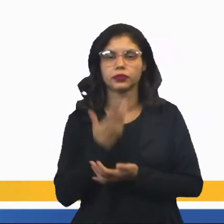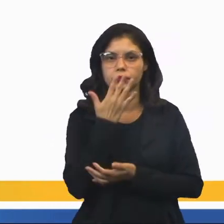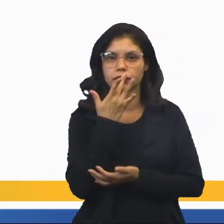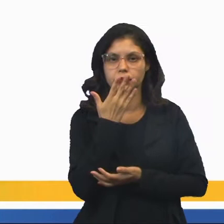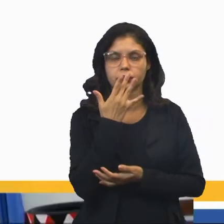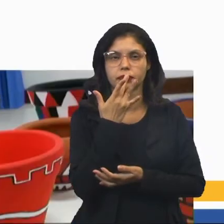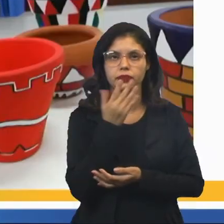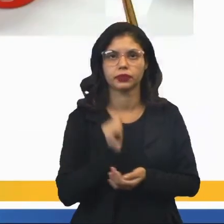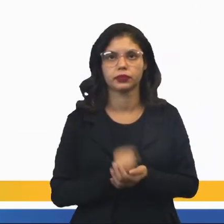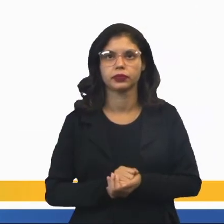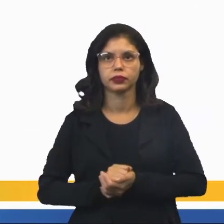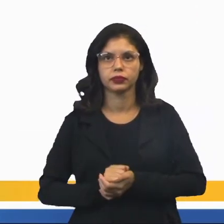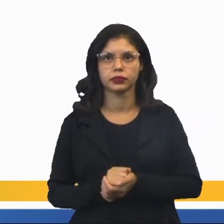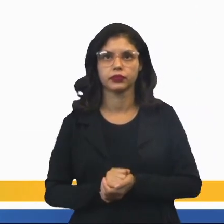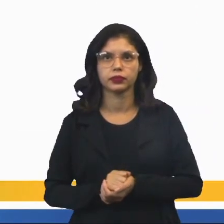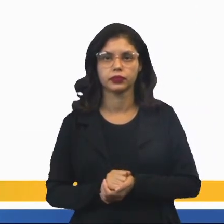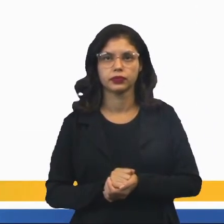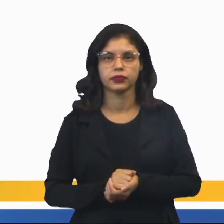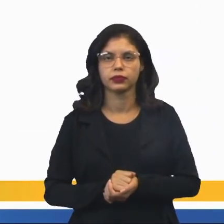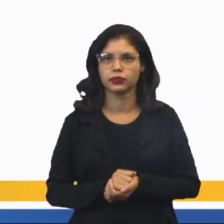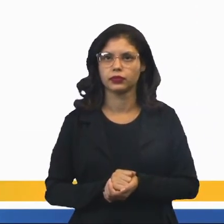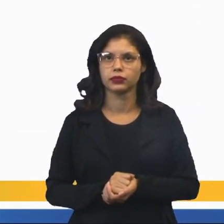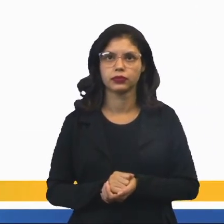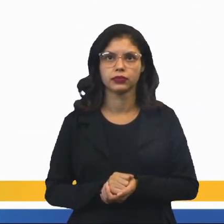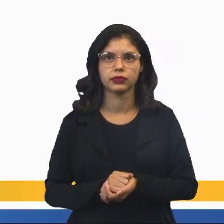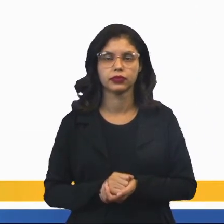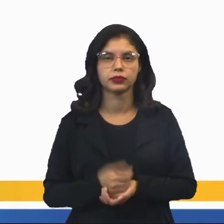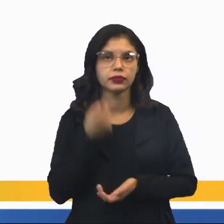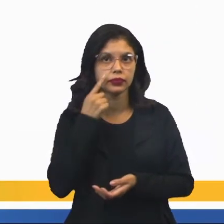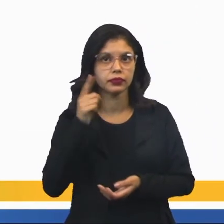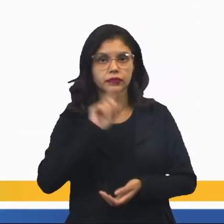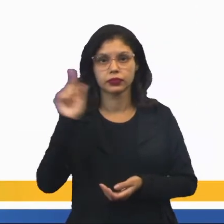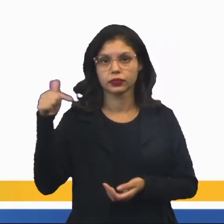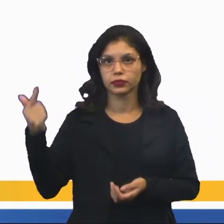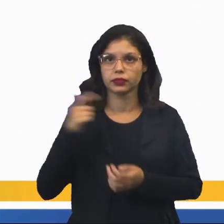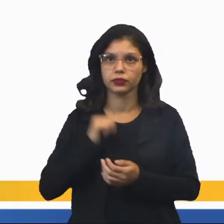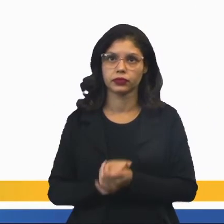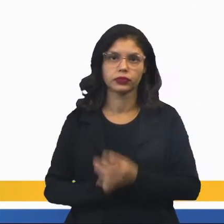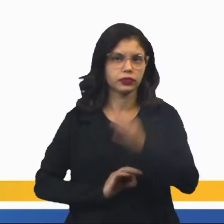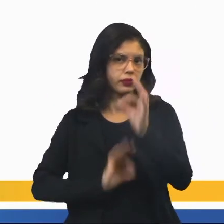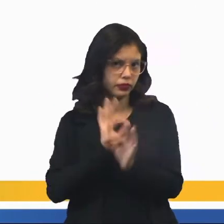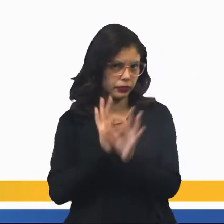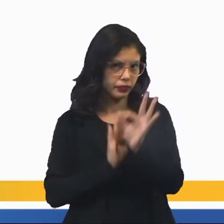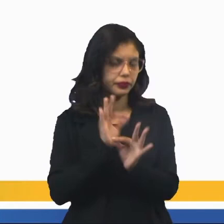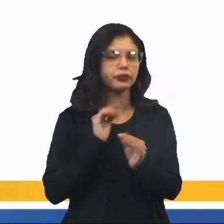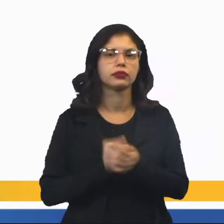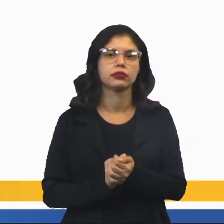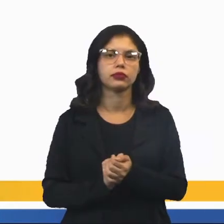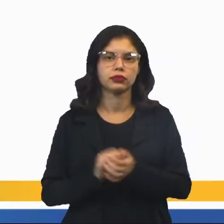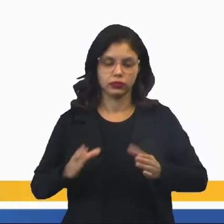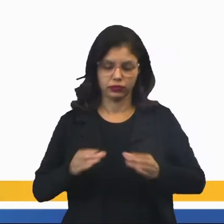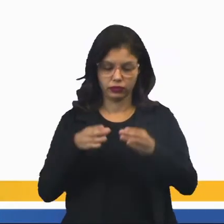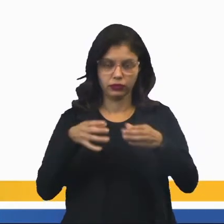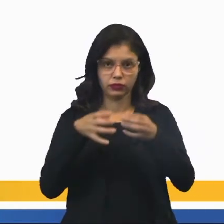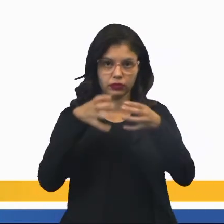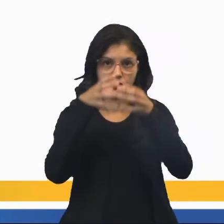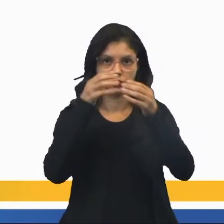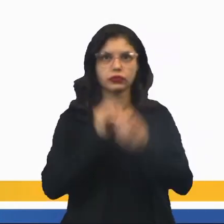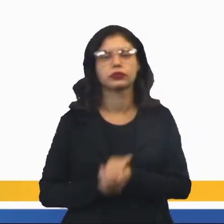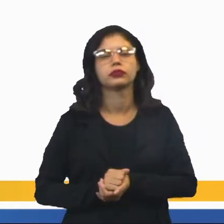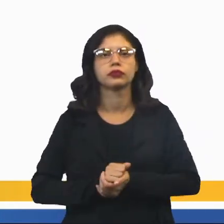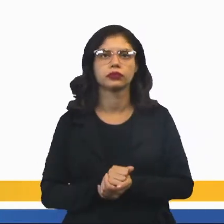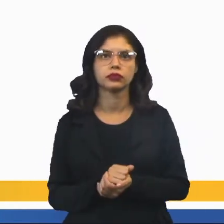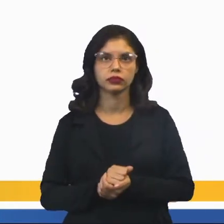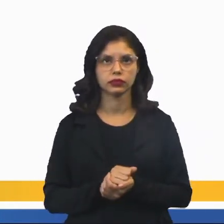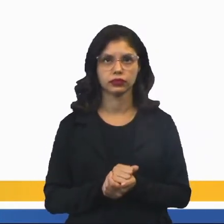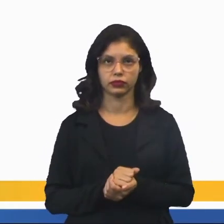pinturas. E ao lado também, outro tipo de fabricação de vasos em cerâmica.